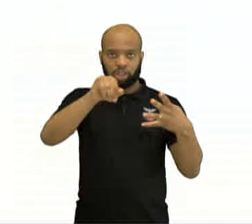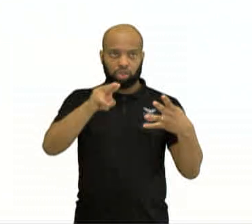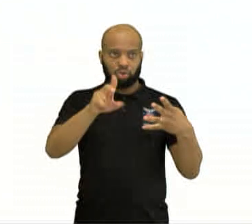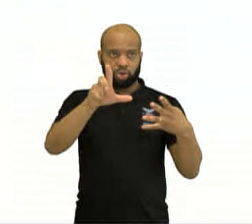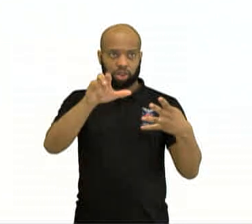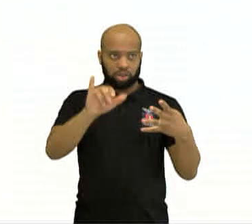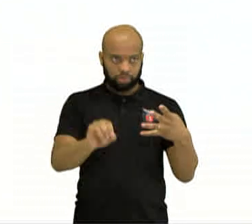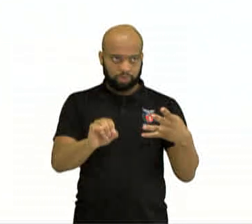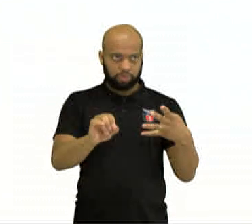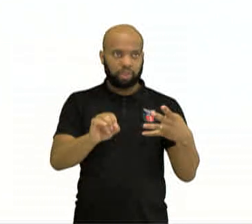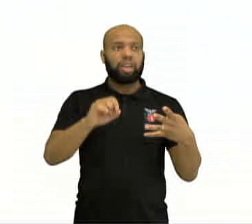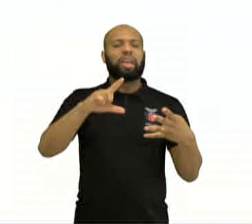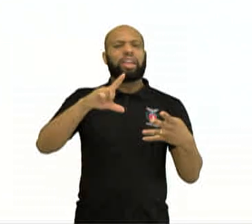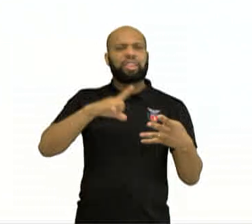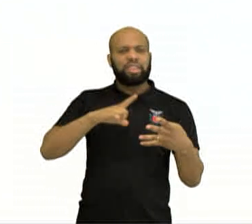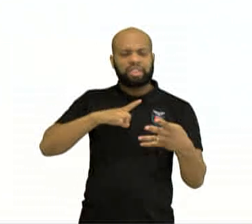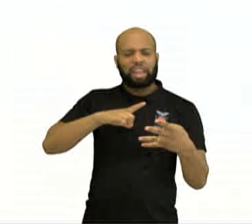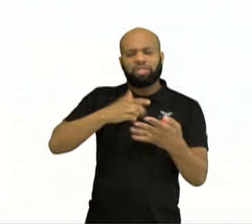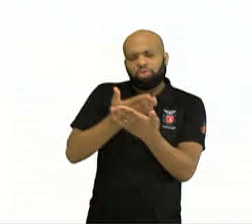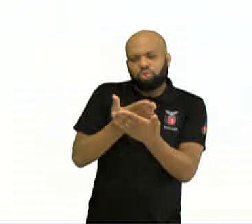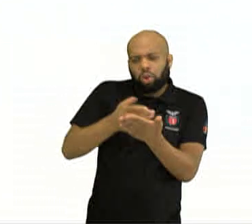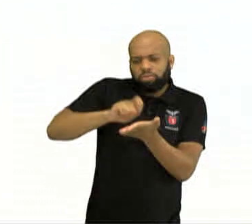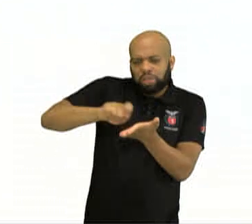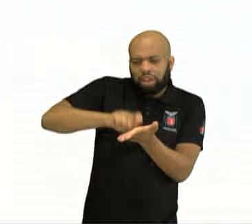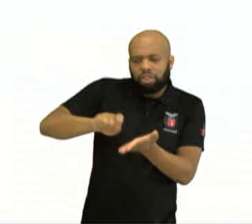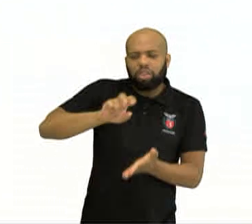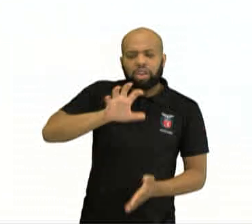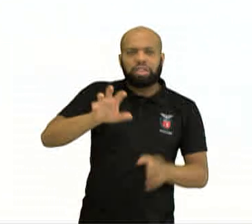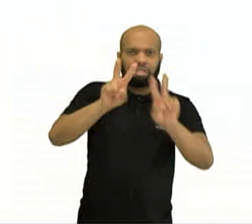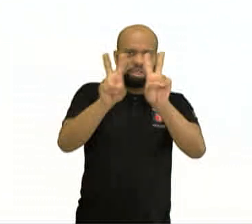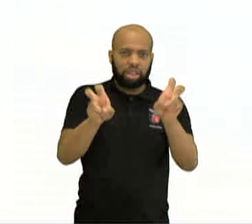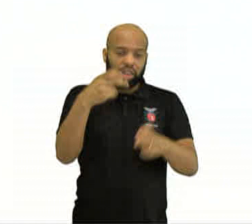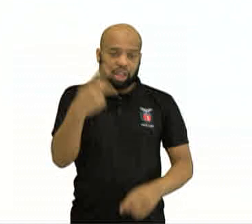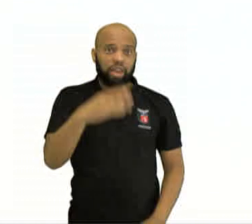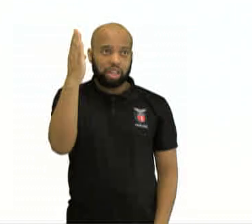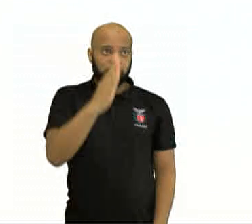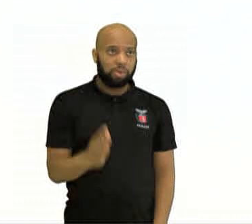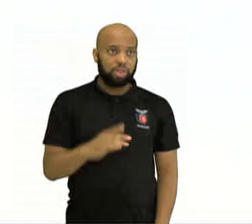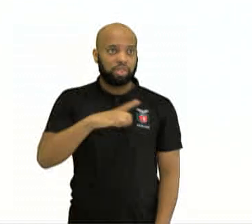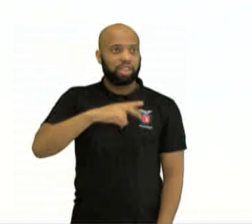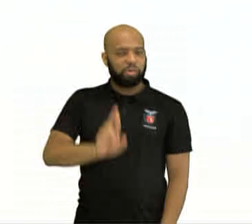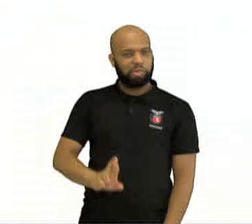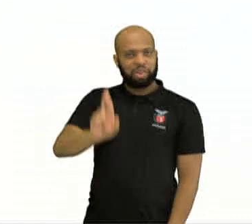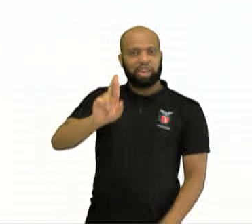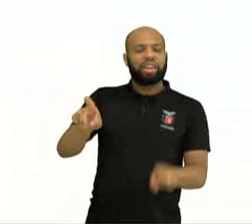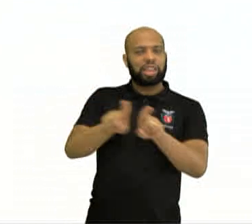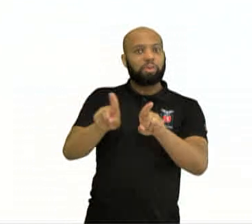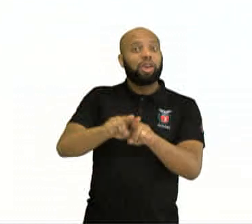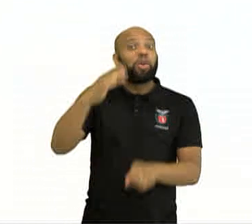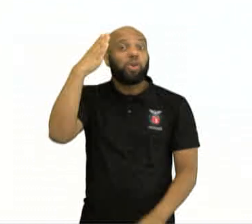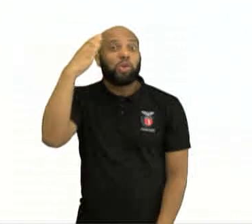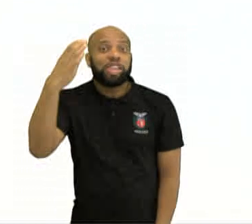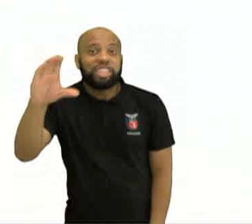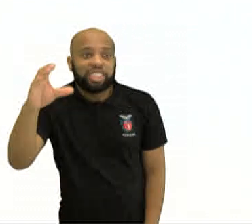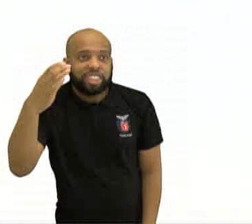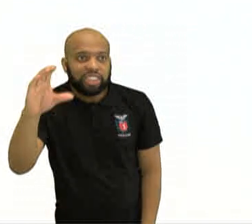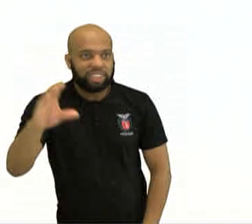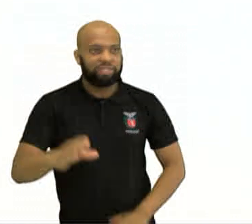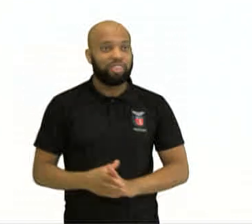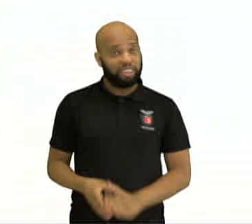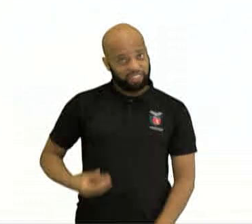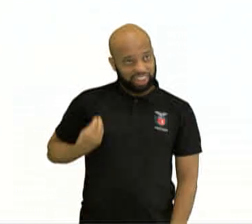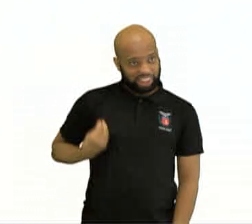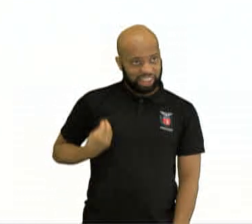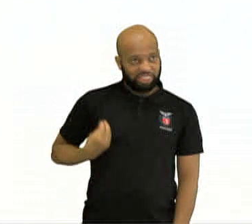incursionaram por esse tema do microconto. No Brasil, nós temos um representante curitibano, ainda